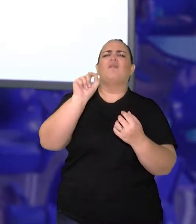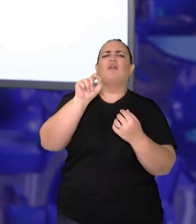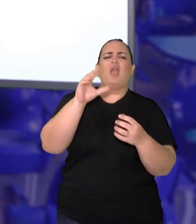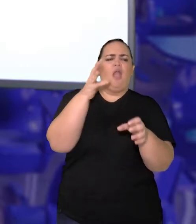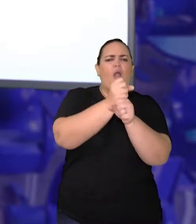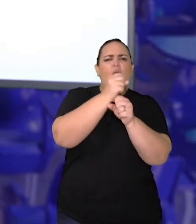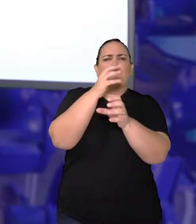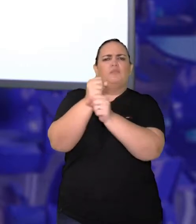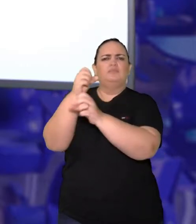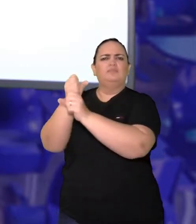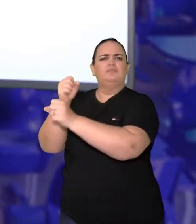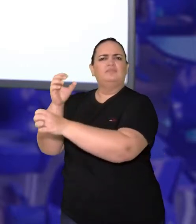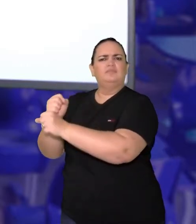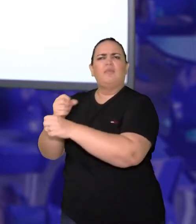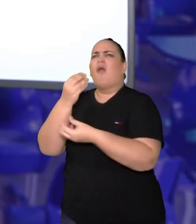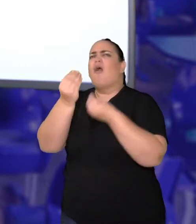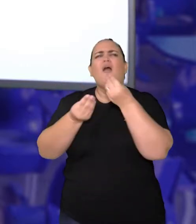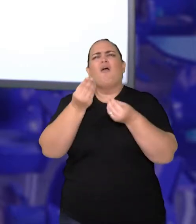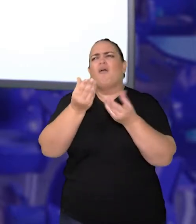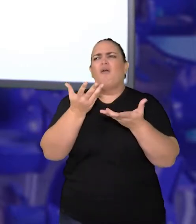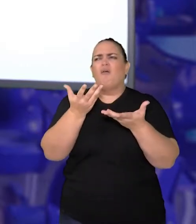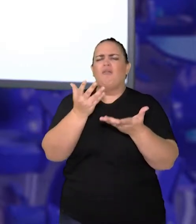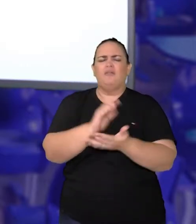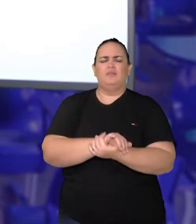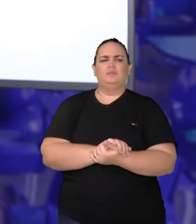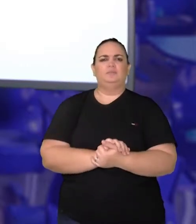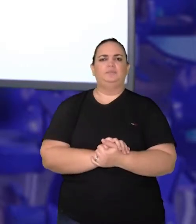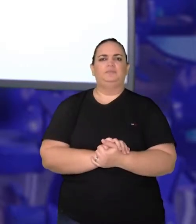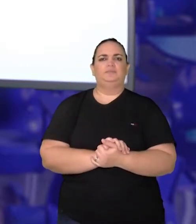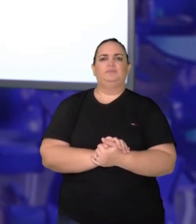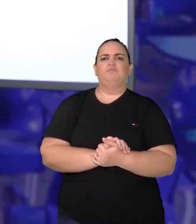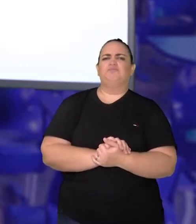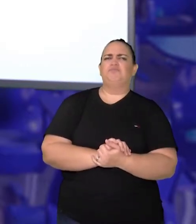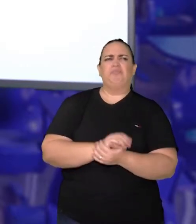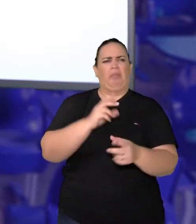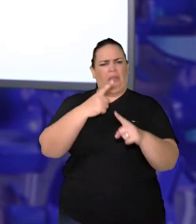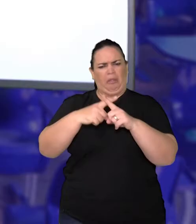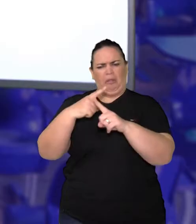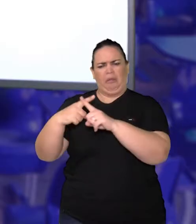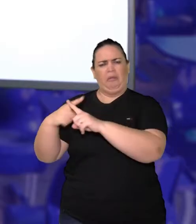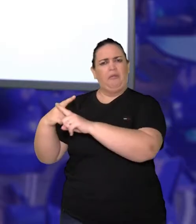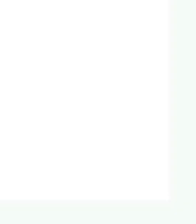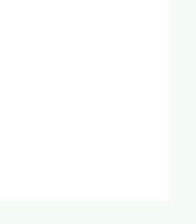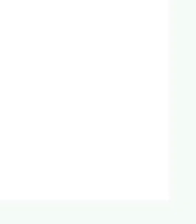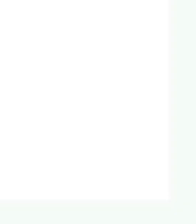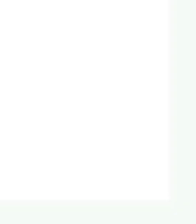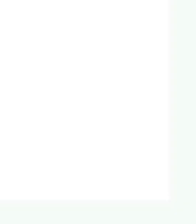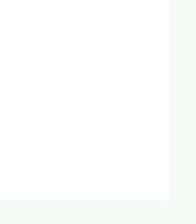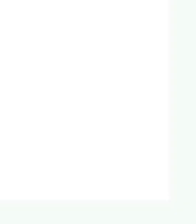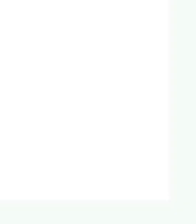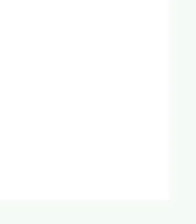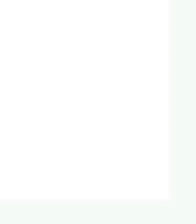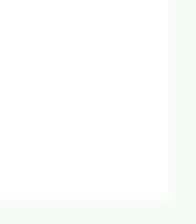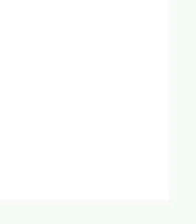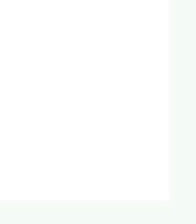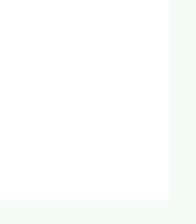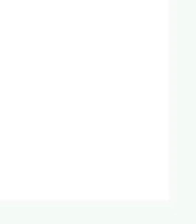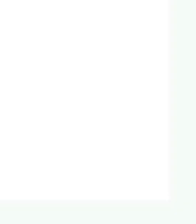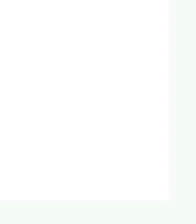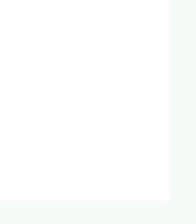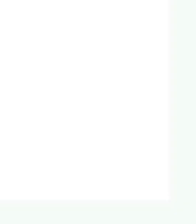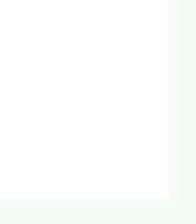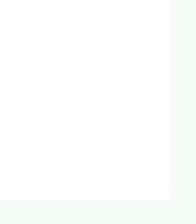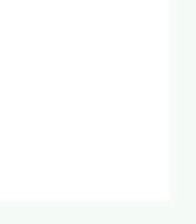são do que multiplicações sucessivas. Mas como assim, professor, multiplicações sucessivas? São